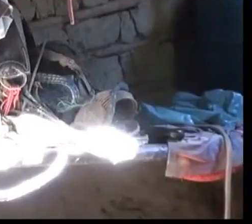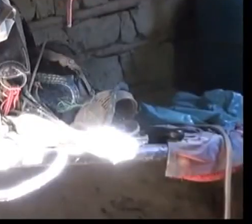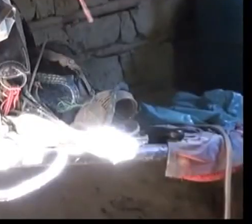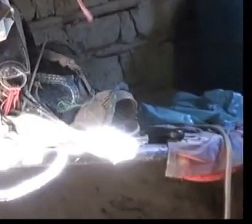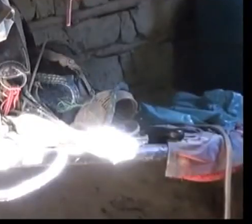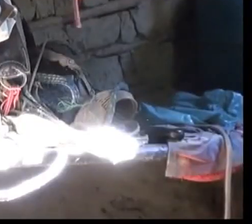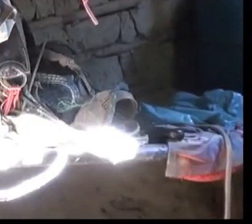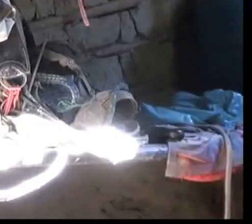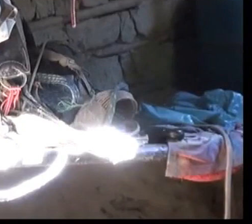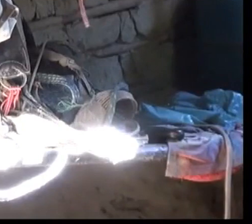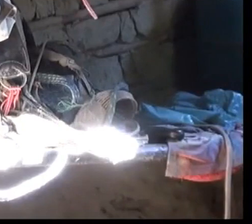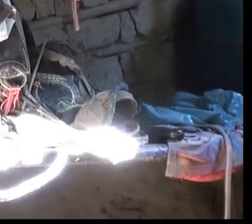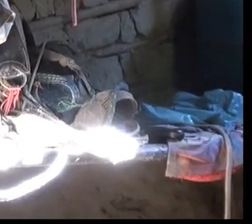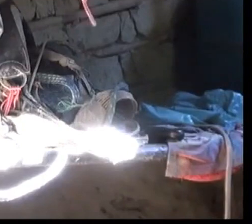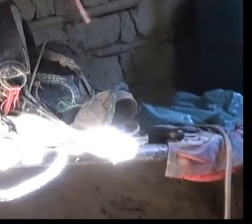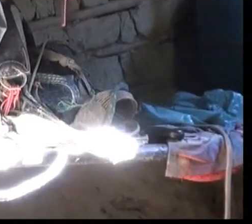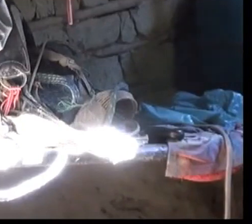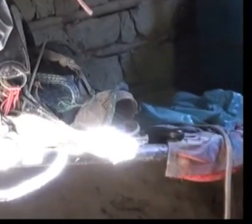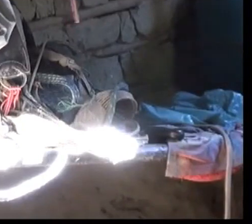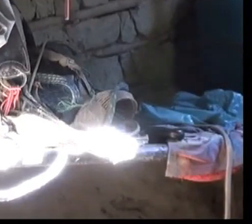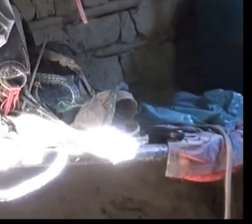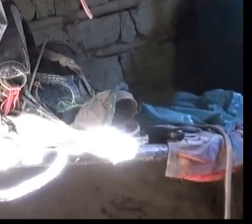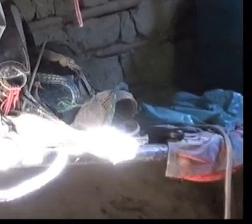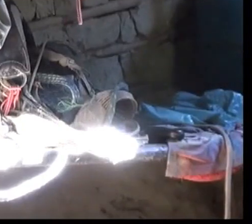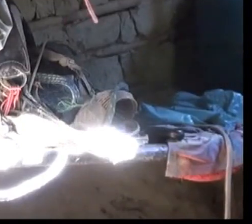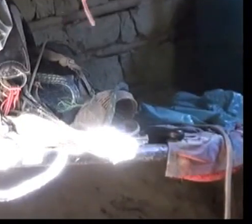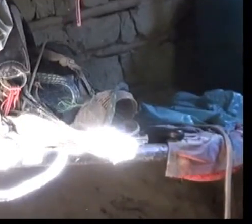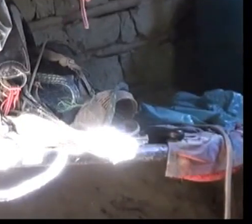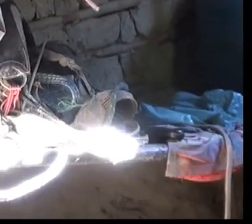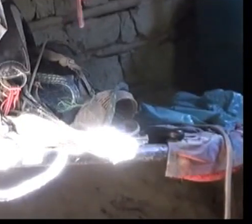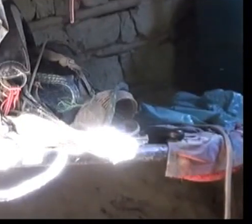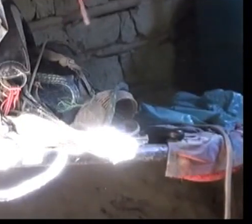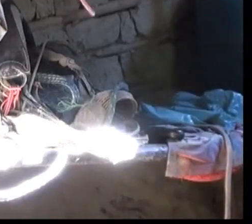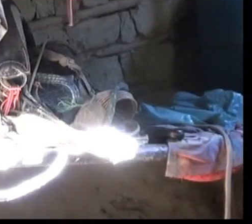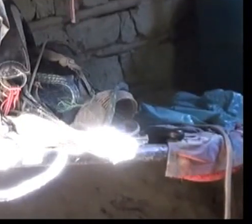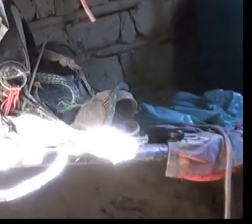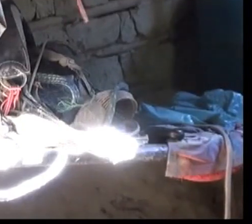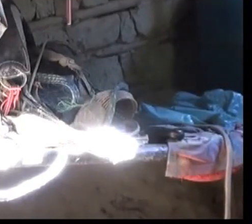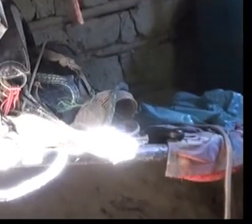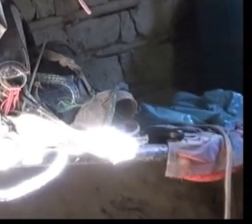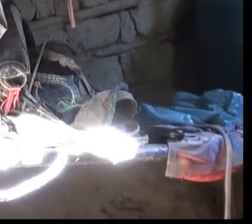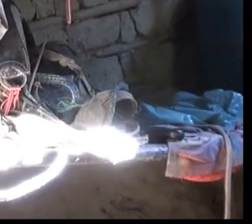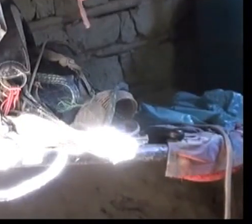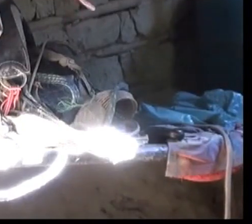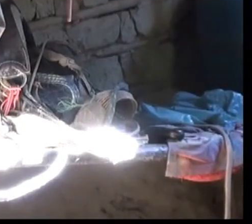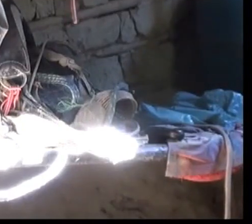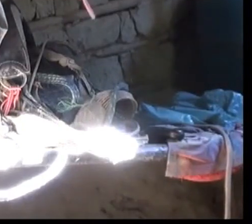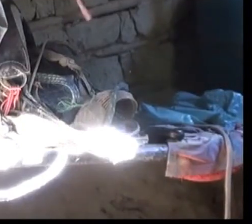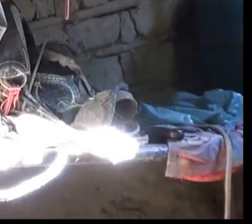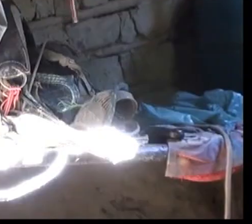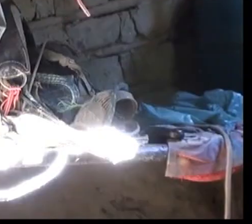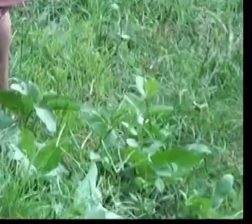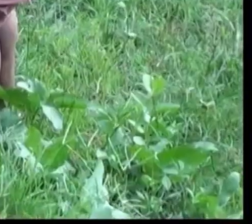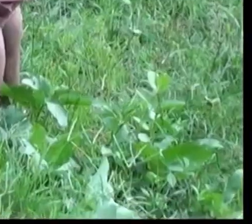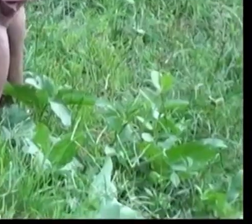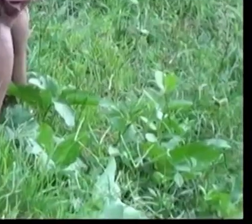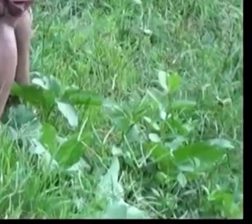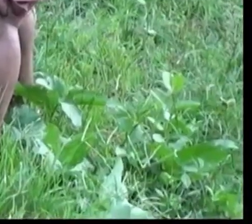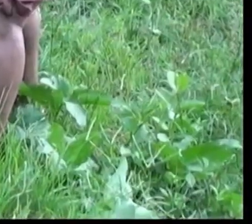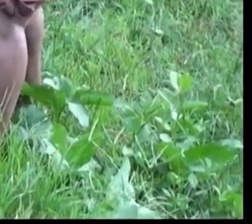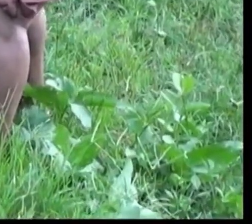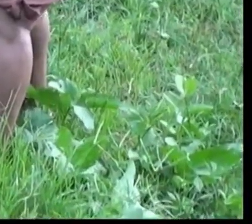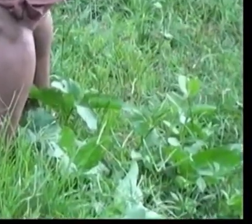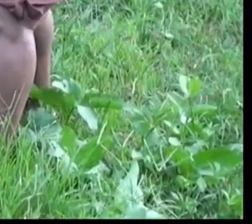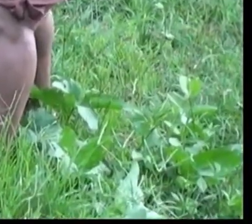na peneira, eu estava peneirando, eu estava no namoro, eu estava namorando. Tava